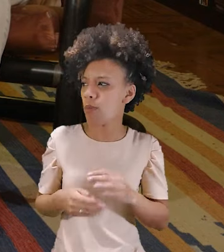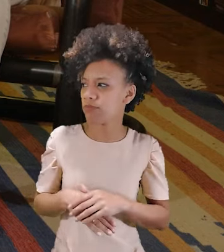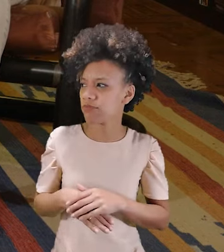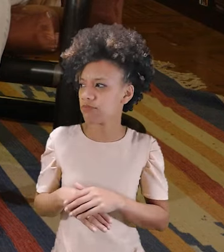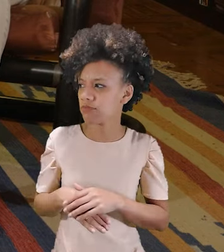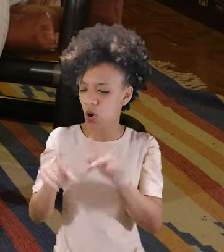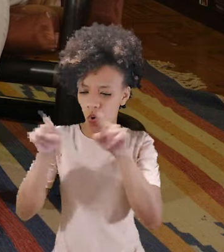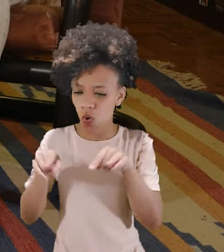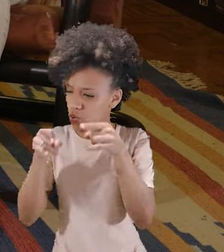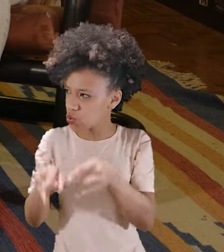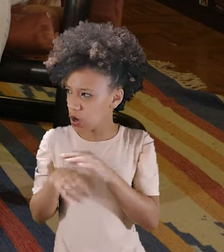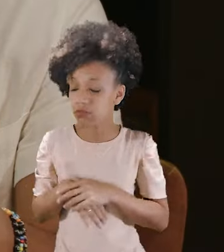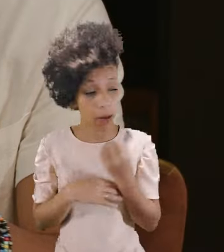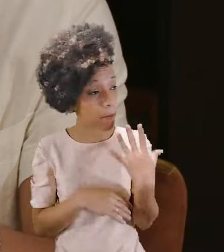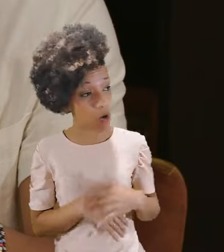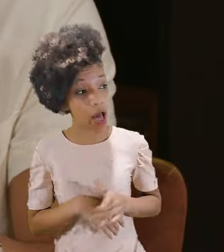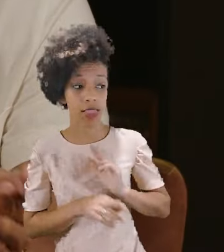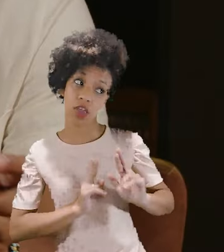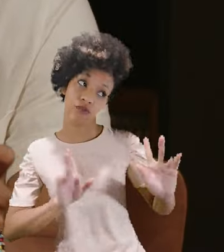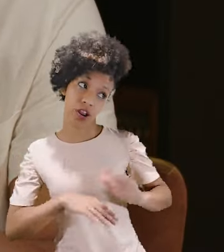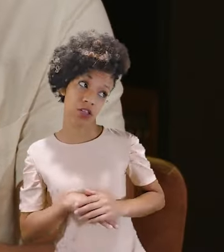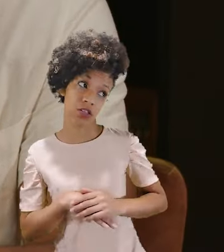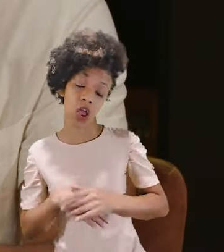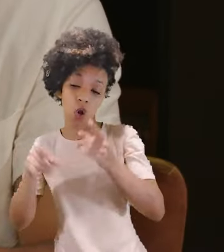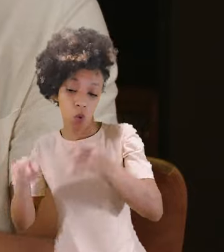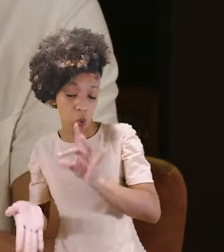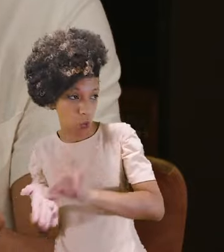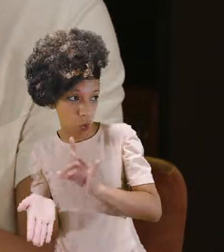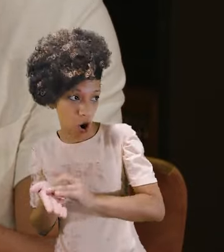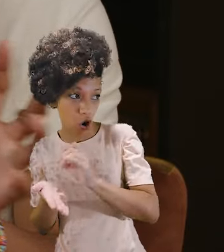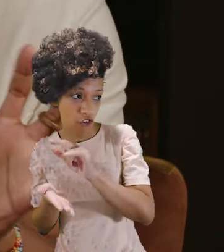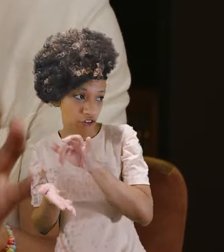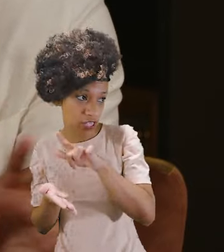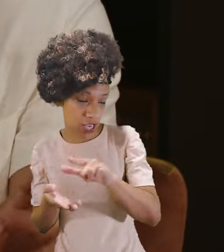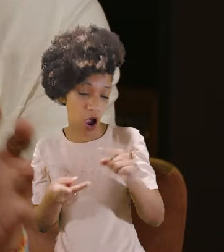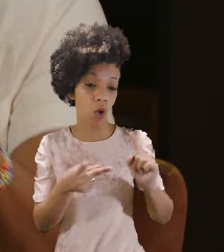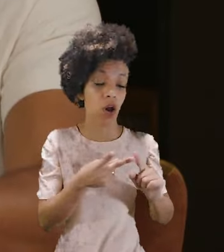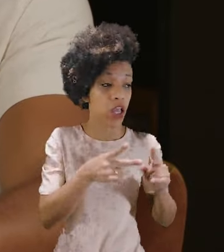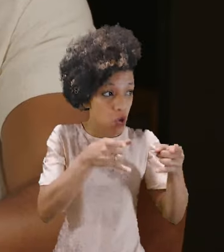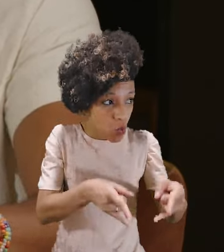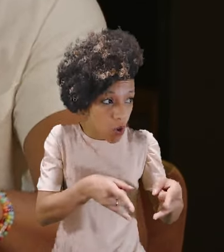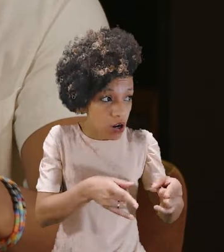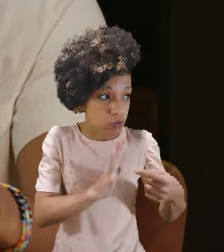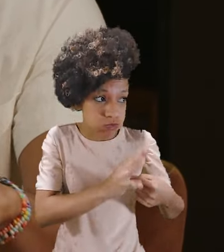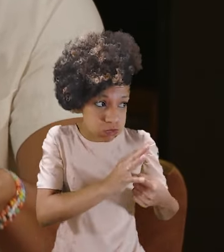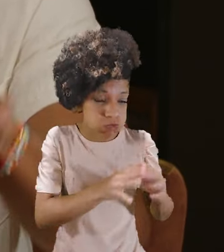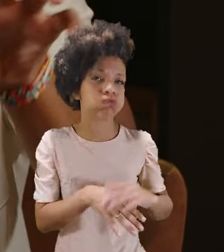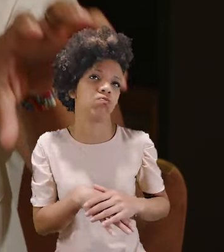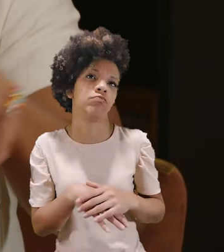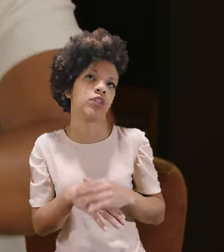quartos muito bons assim existe uma diferença entre os quartos oficiais que são os pilotos e maquinistas galera que